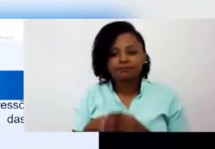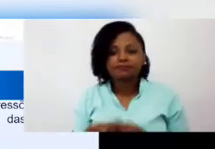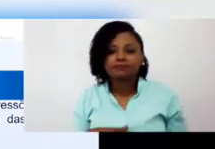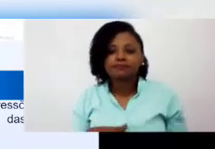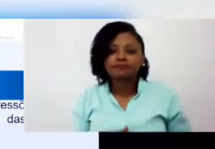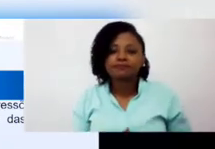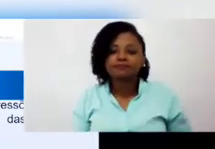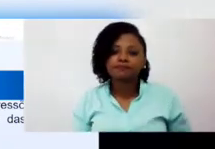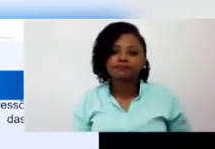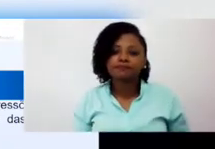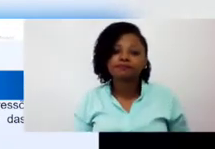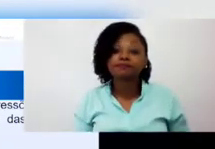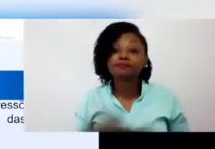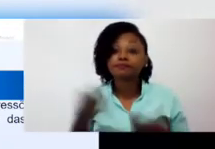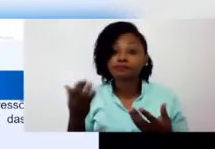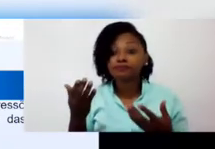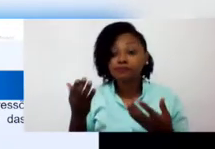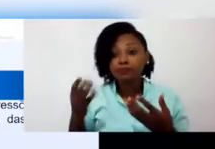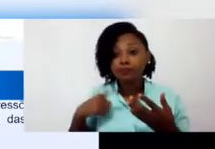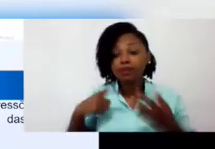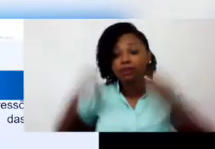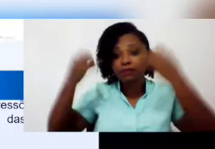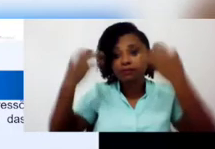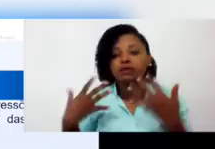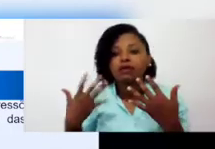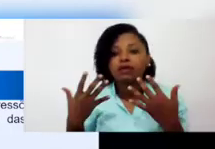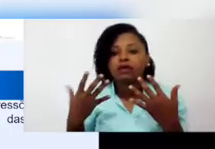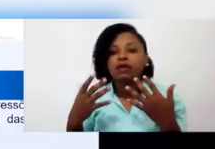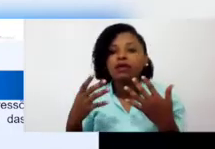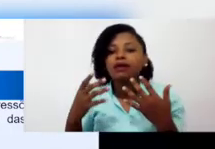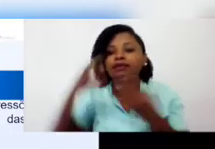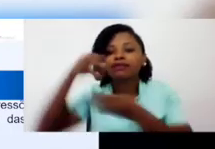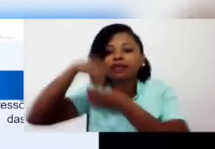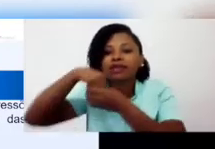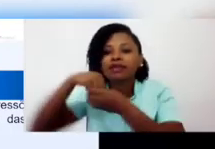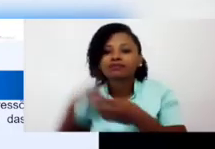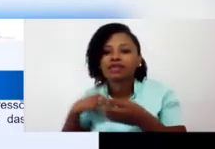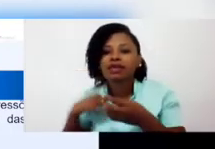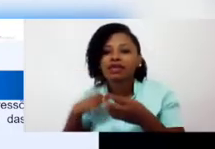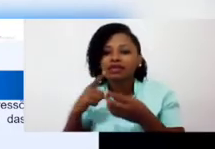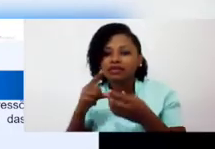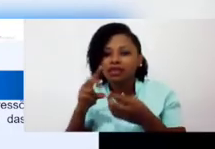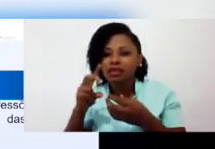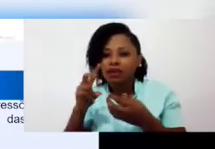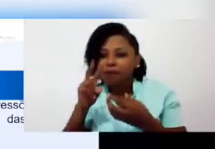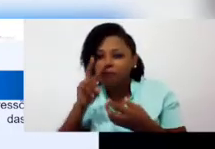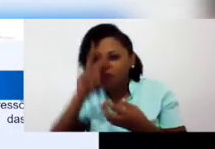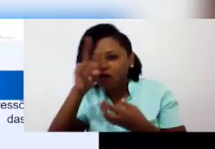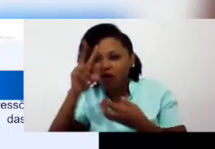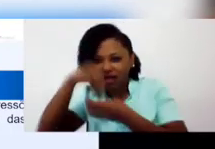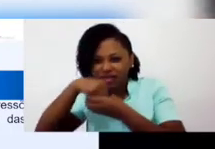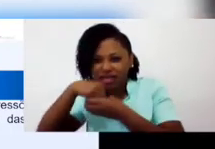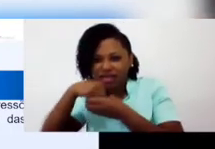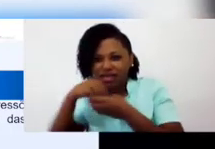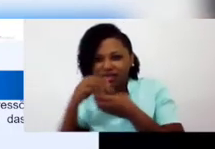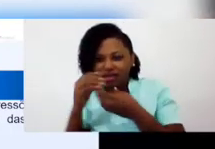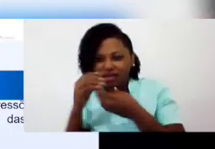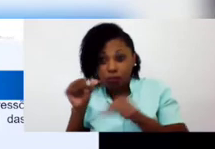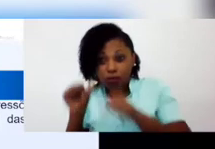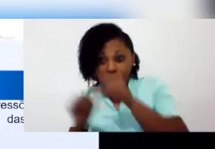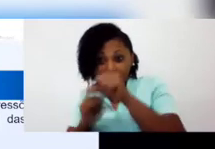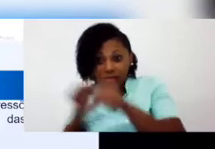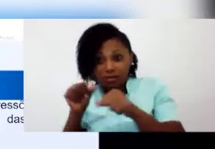ligações de hidrogênio ou pontes de hidrogênio, ok? E aqui, o que diz? Diz que provocam, né, as forças intermoleculares